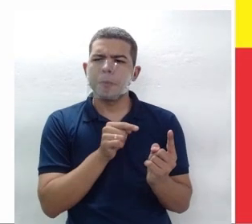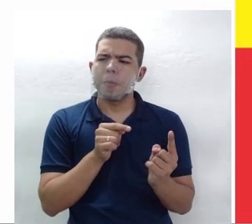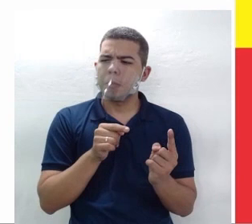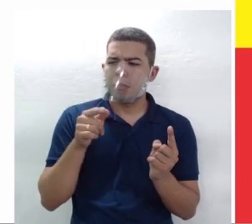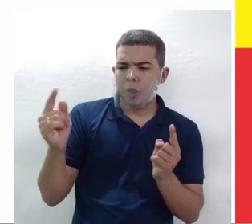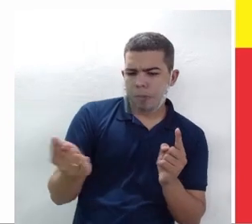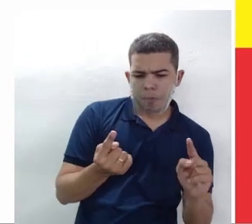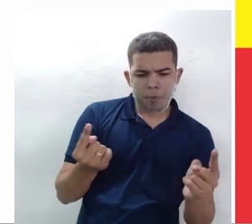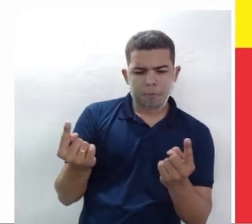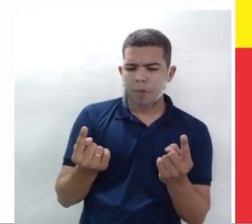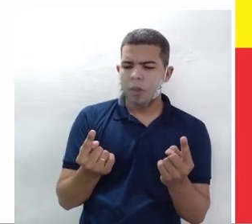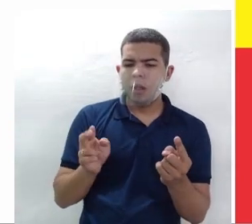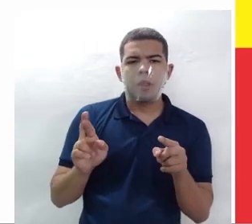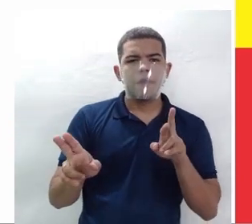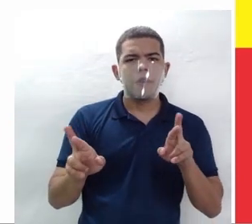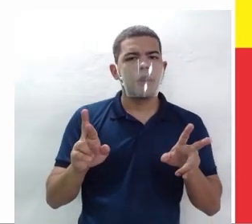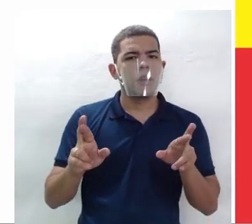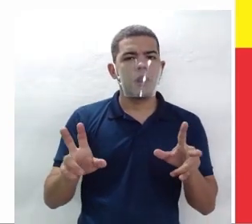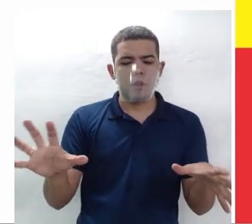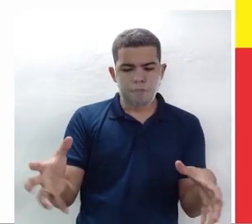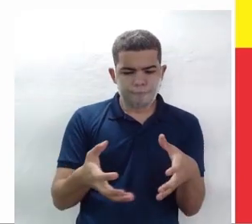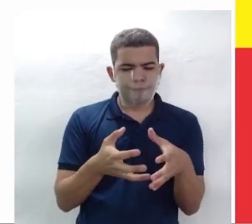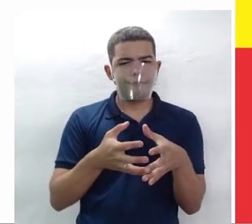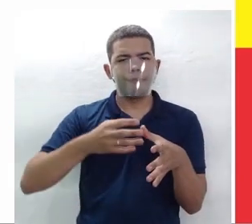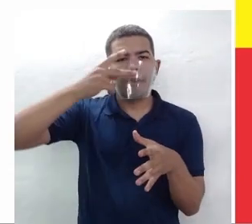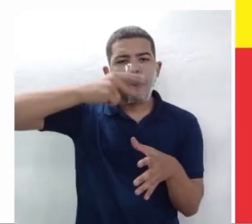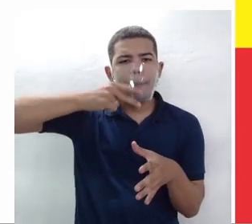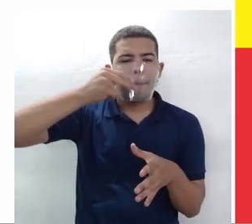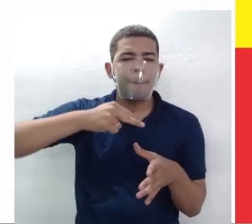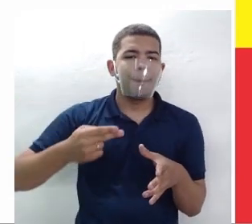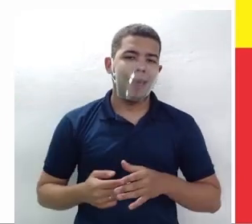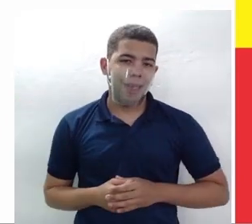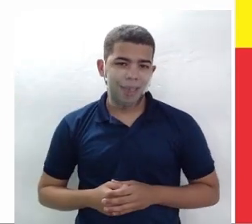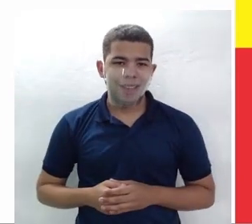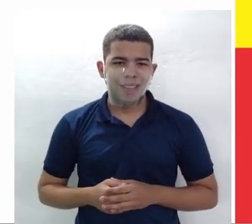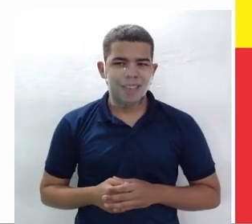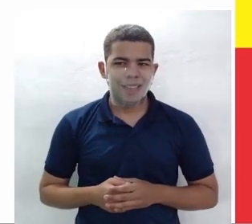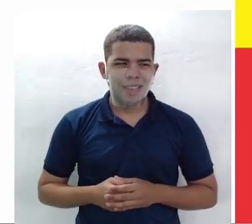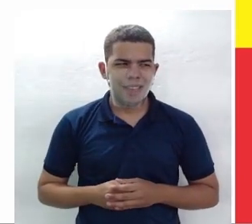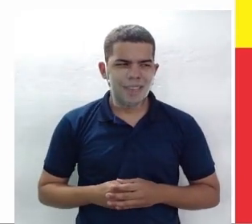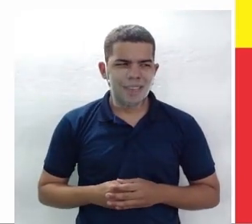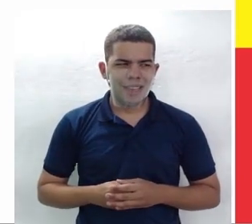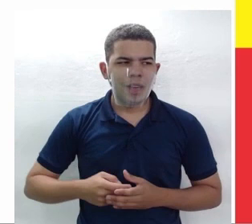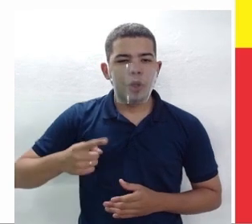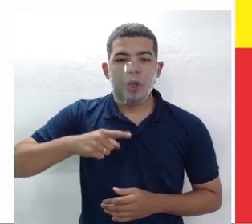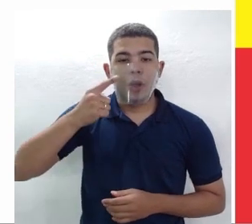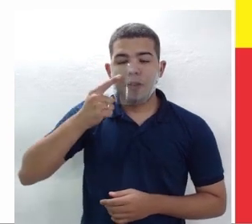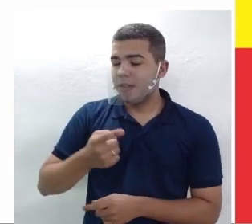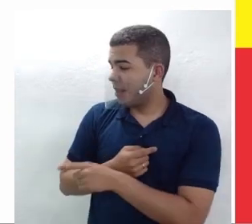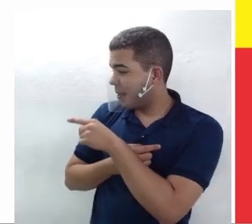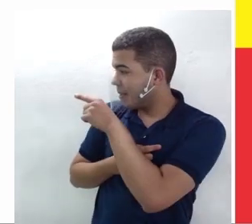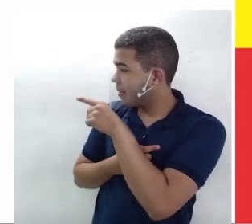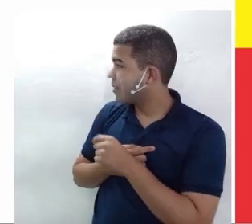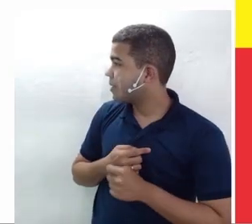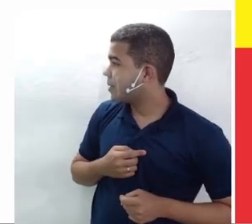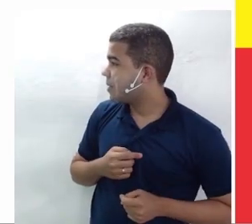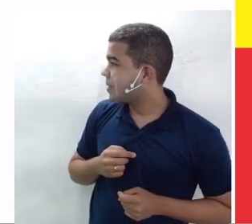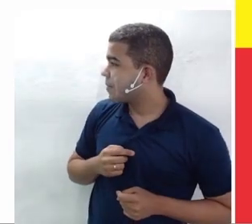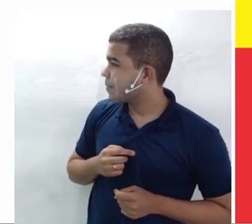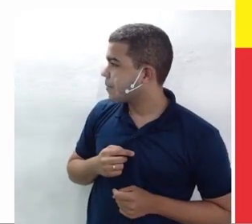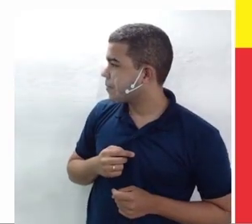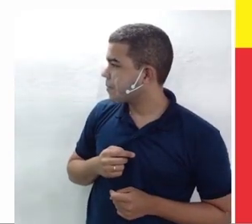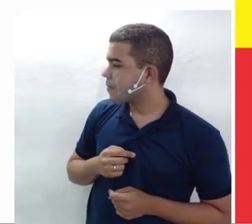que interagem aí dentro de uma mesma região geográfica. Então a gente vê aí ó, na telinha